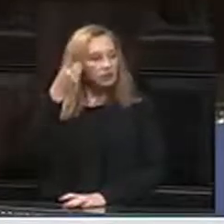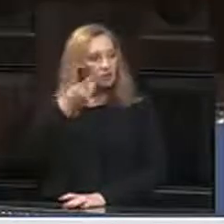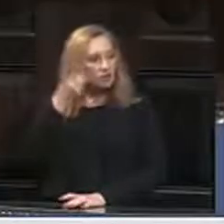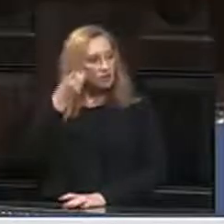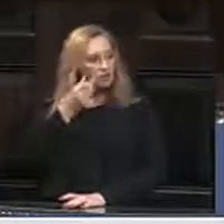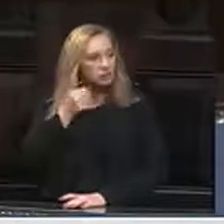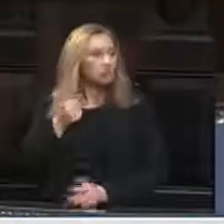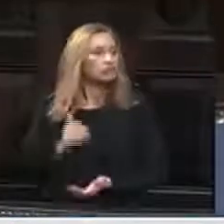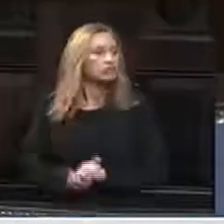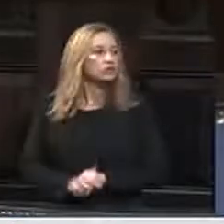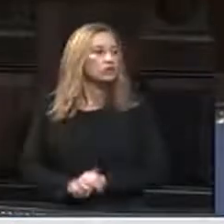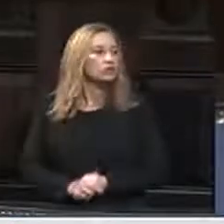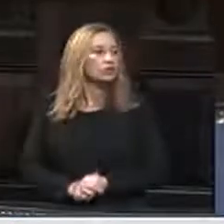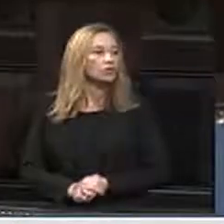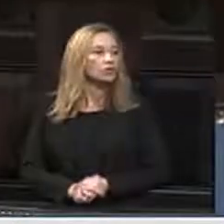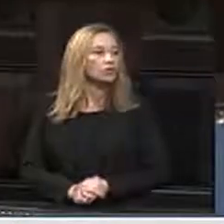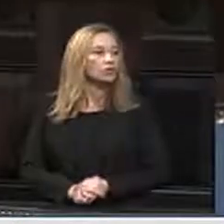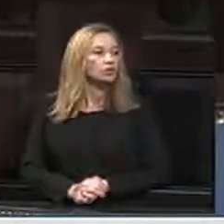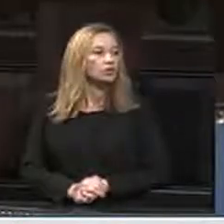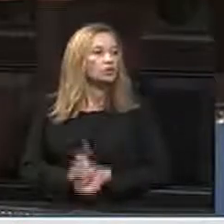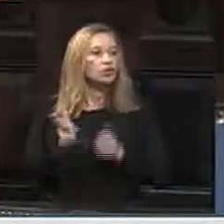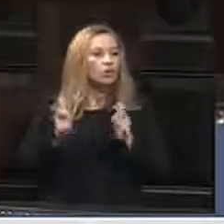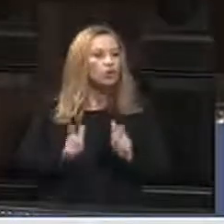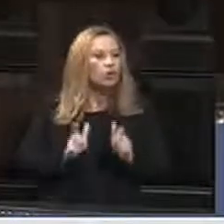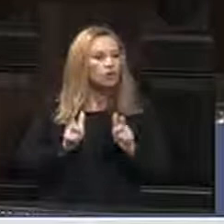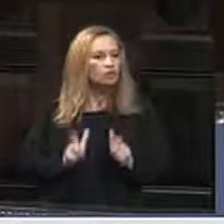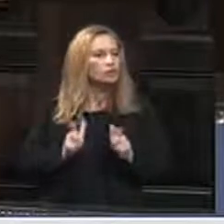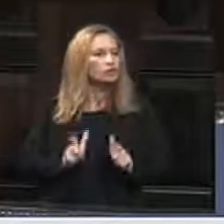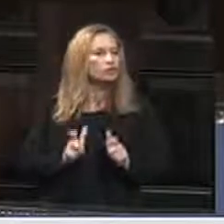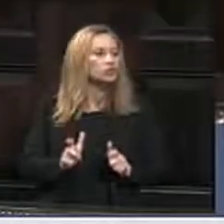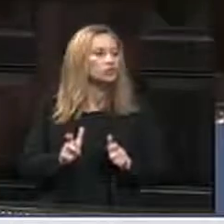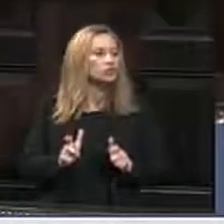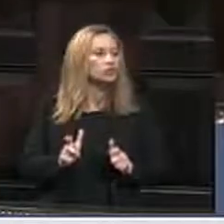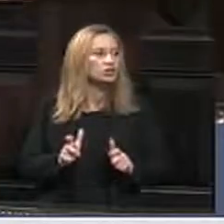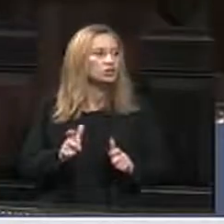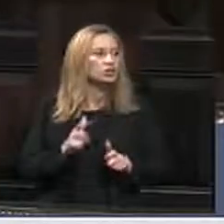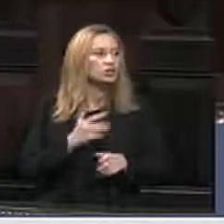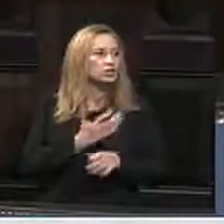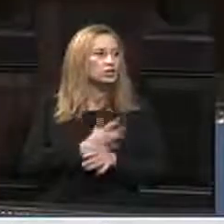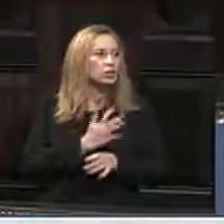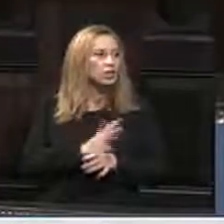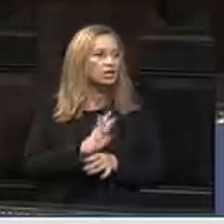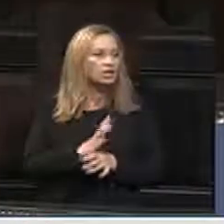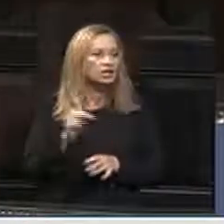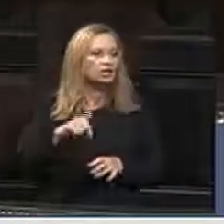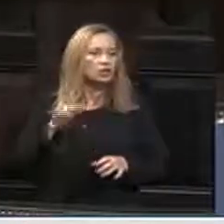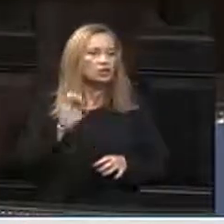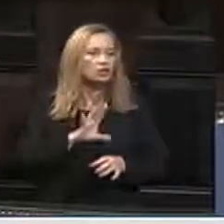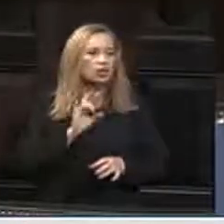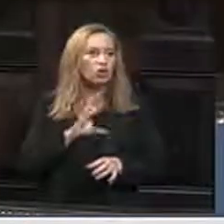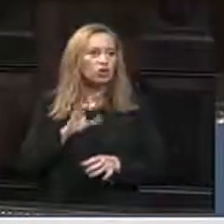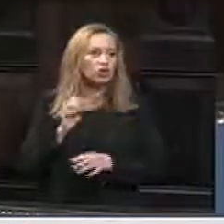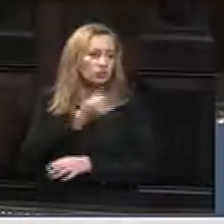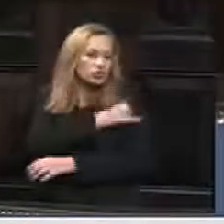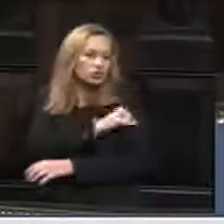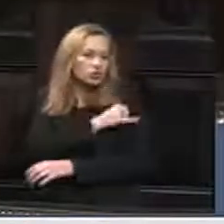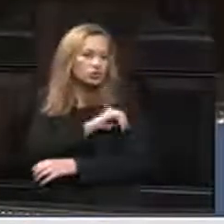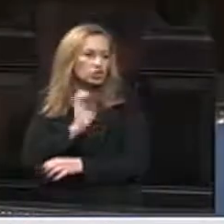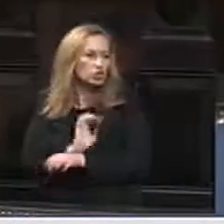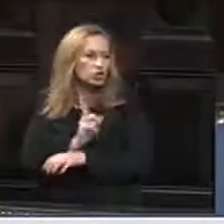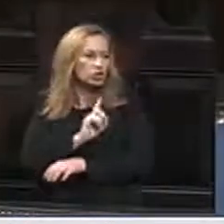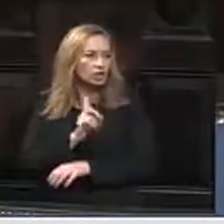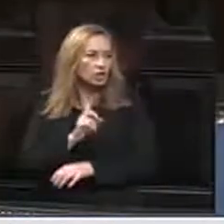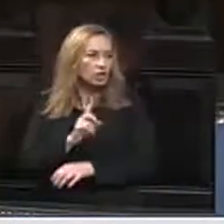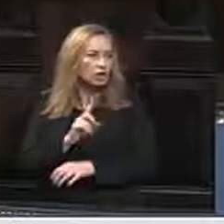se ensaia, não só aqui na nossa cidade do Rio de Janeiro, mas praticamente no país como um todo,